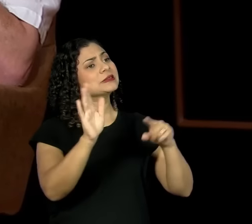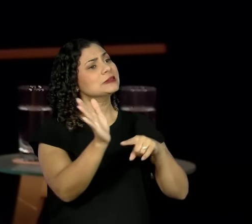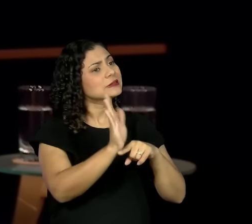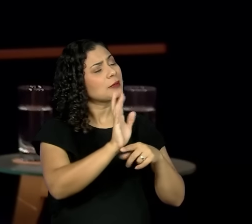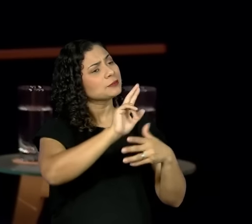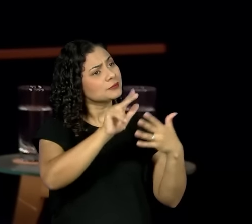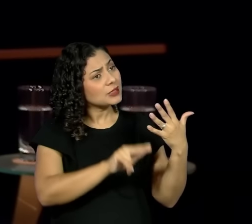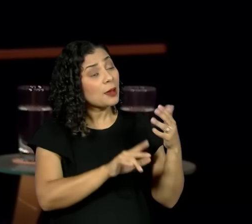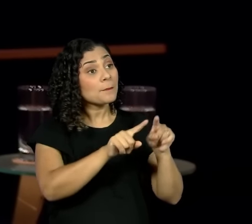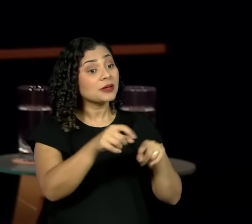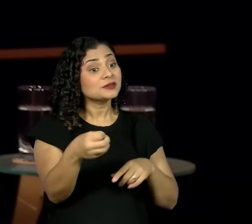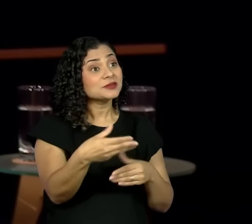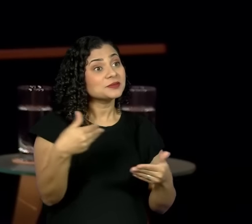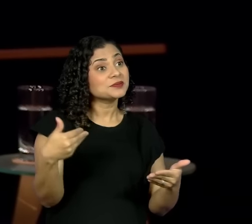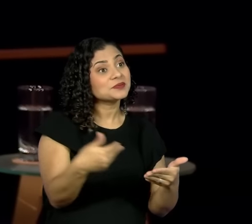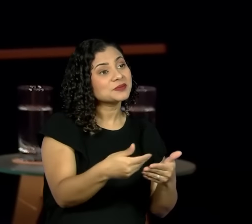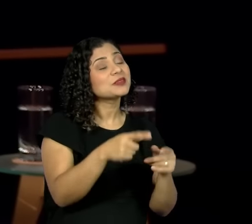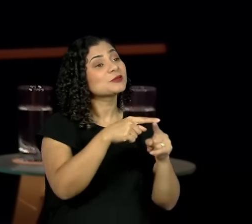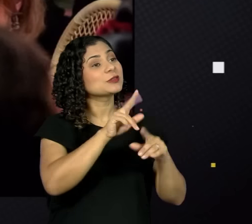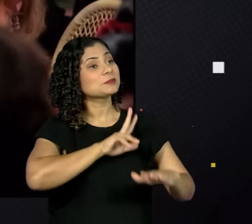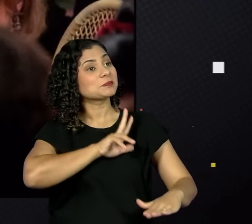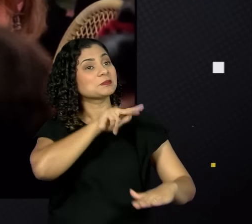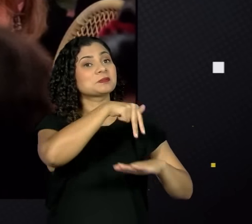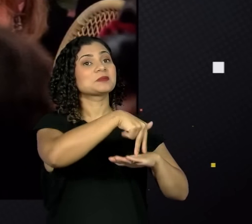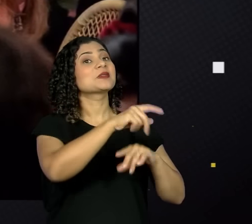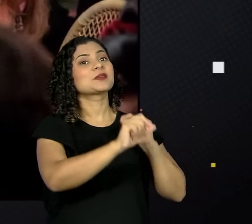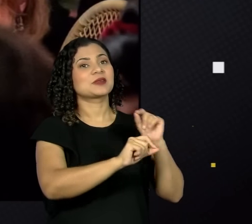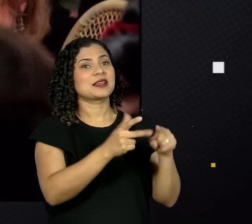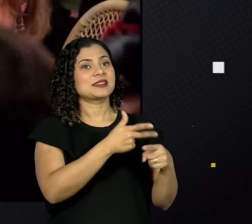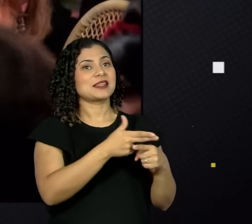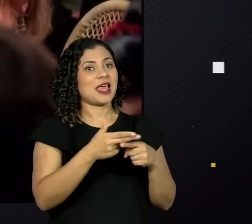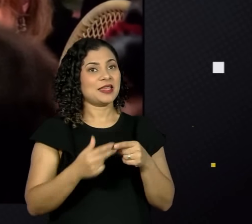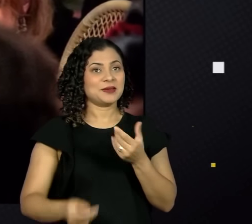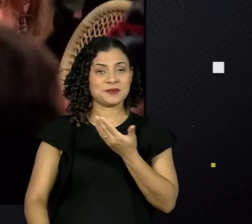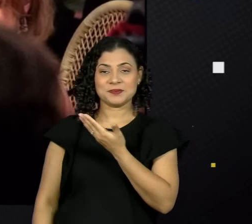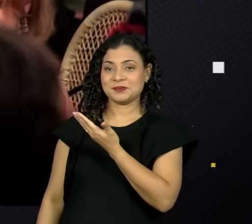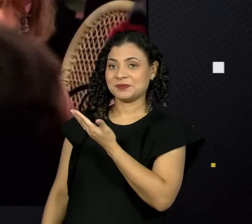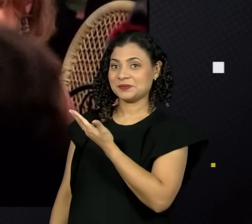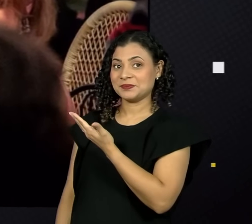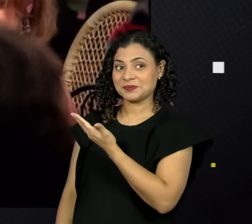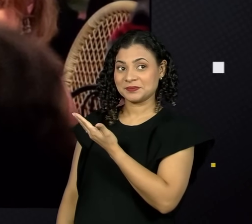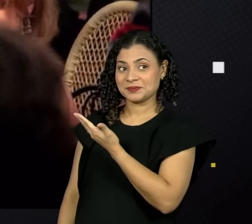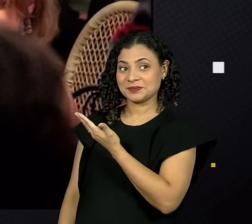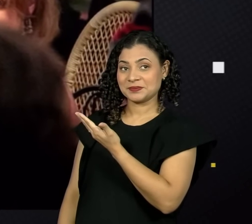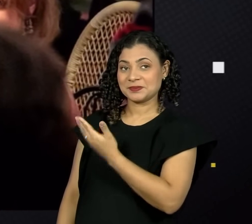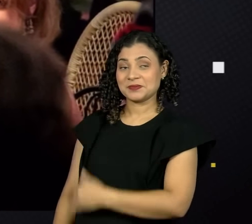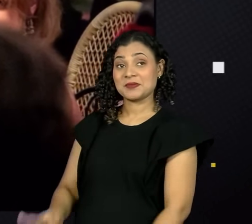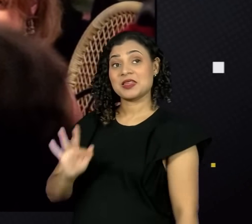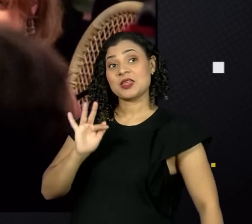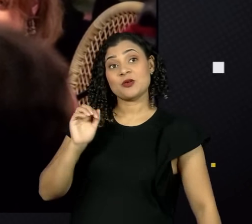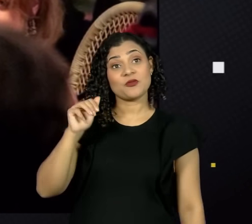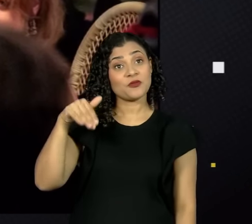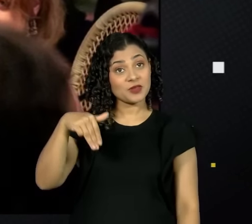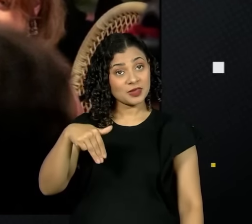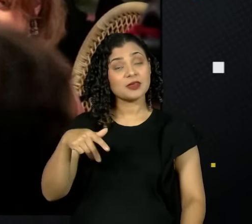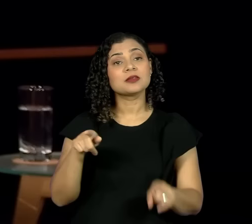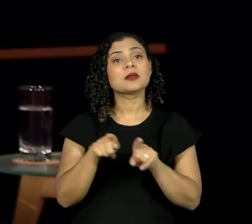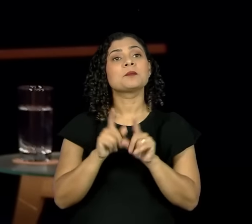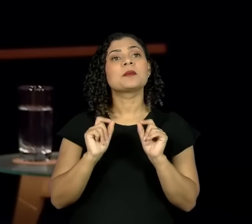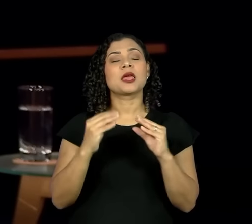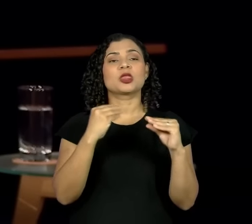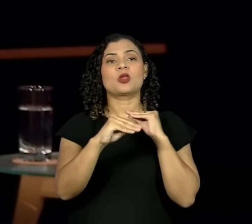recentemente você teve no ar como protagonista da série Fim uhum né e também na novela todas as